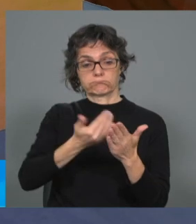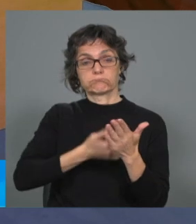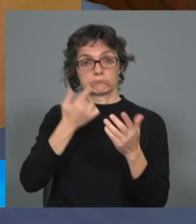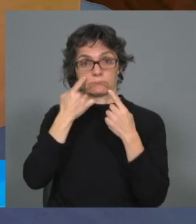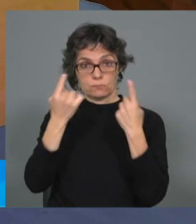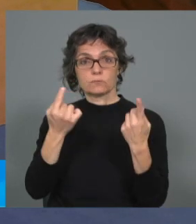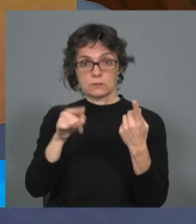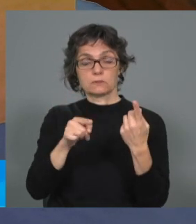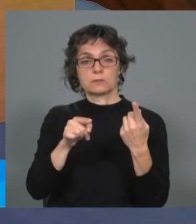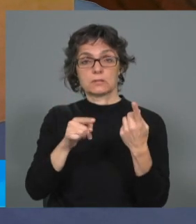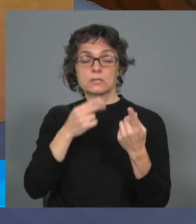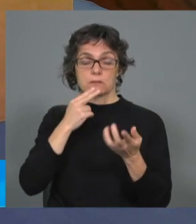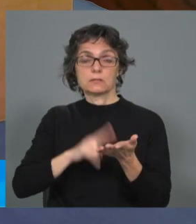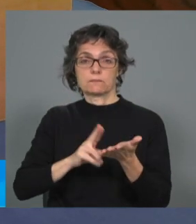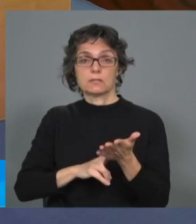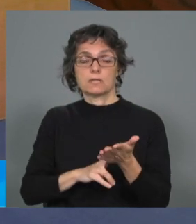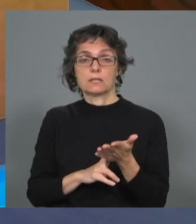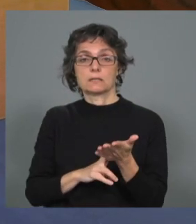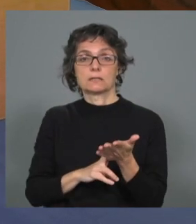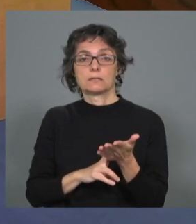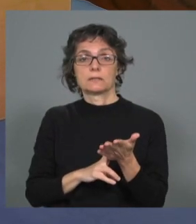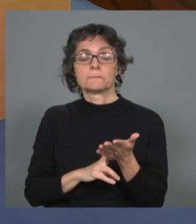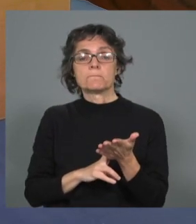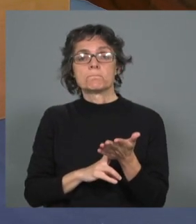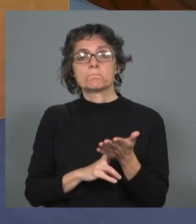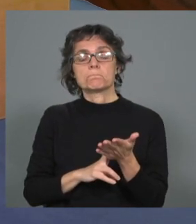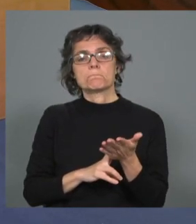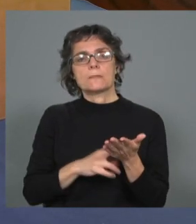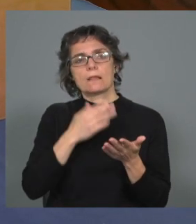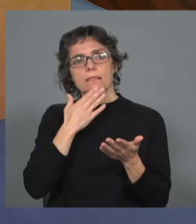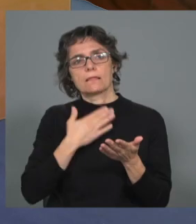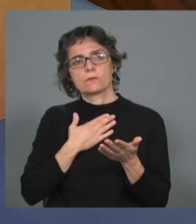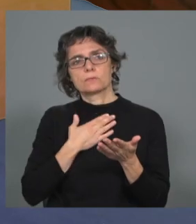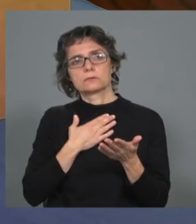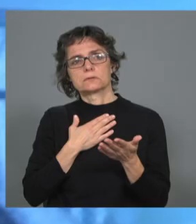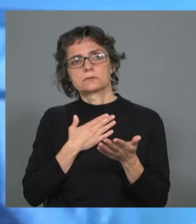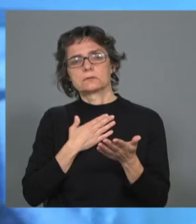párocos já teriam, não é? Mas não há dúvida que foi um marco